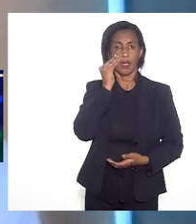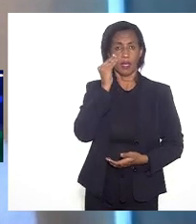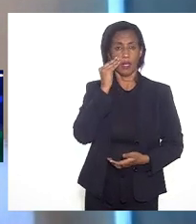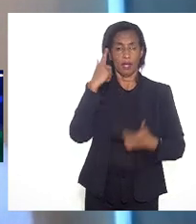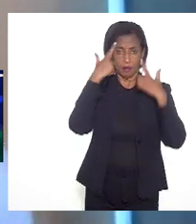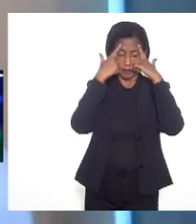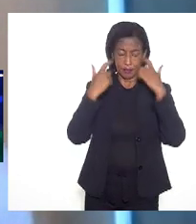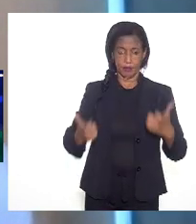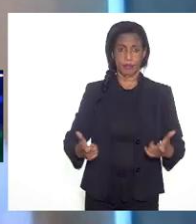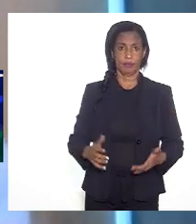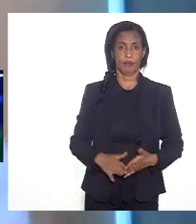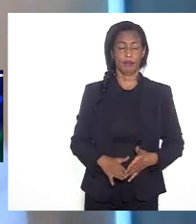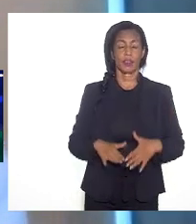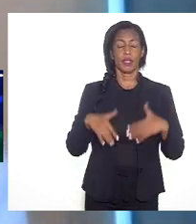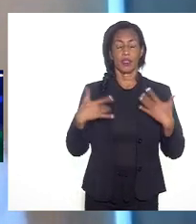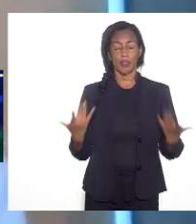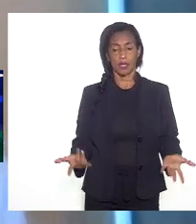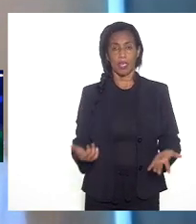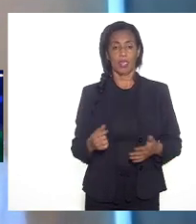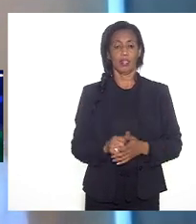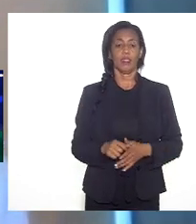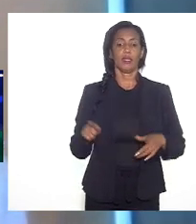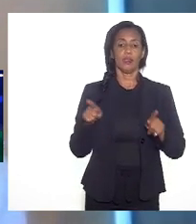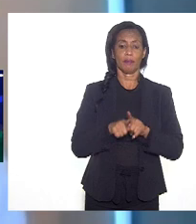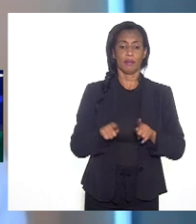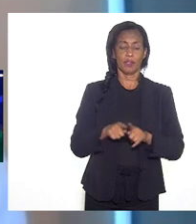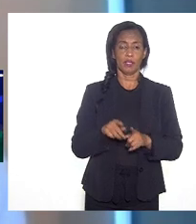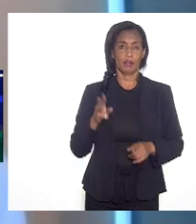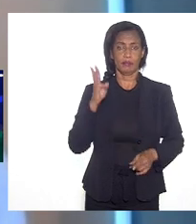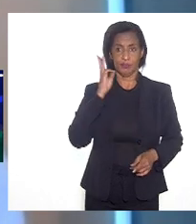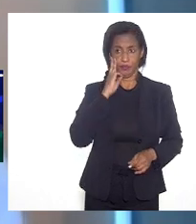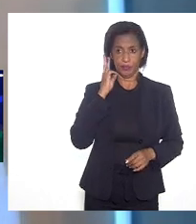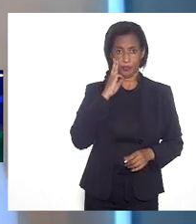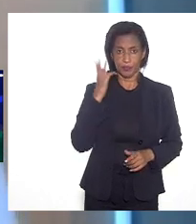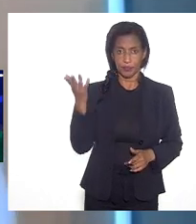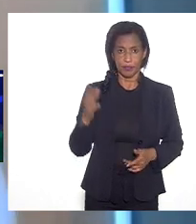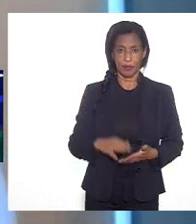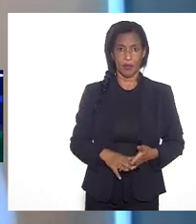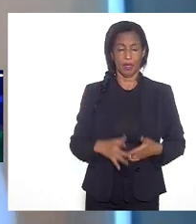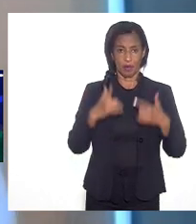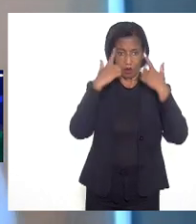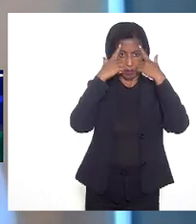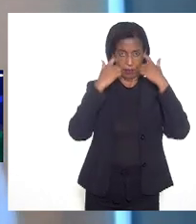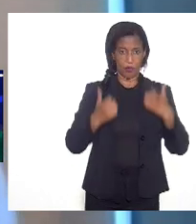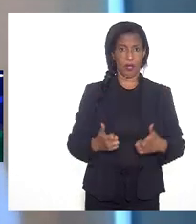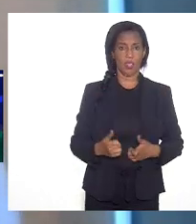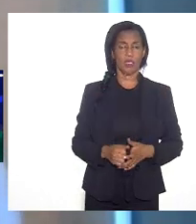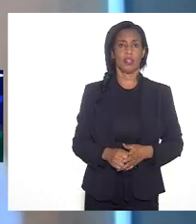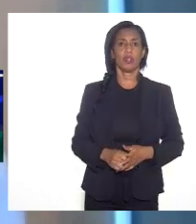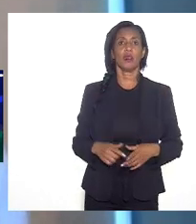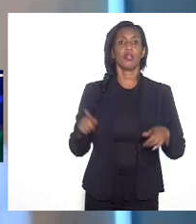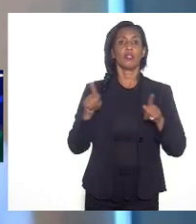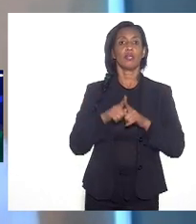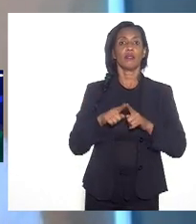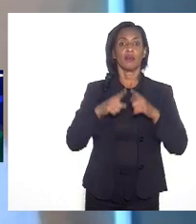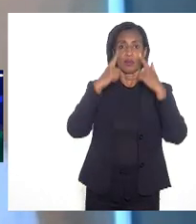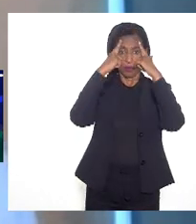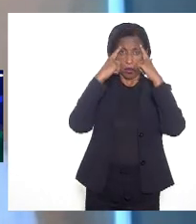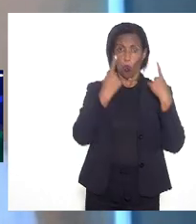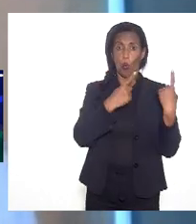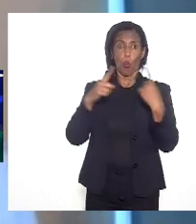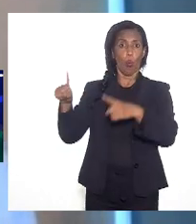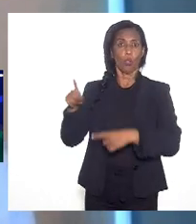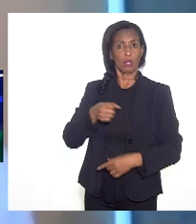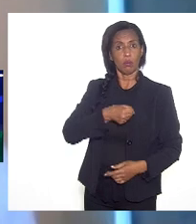essa violência? E aí, no âmbito ainda, deputado Waldeck, da violência, eu trago a violência contra a pessoa